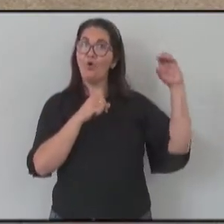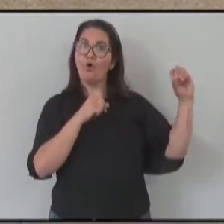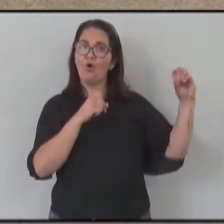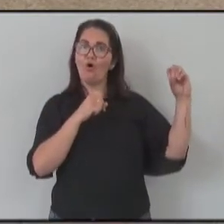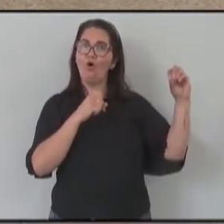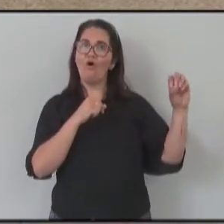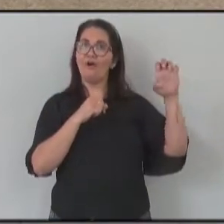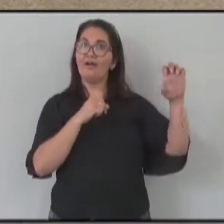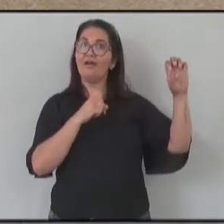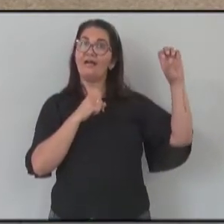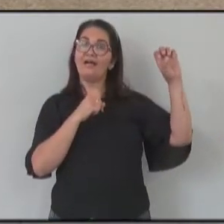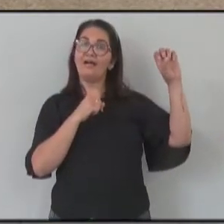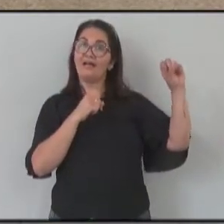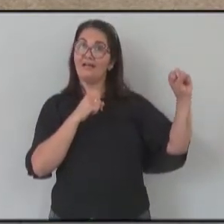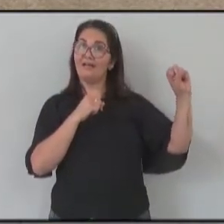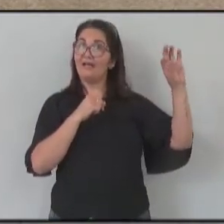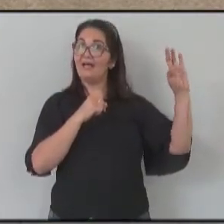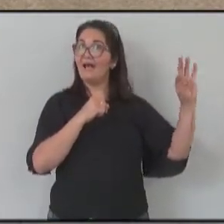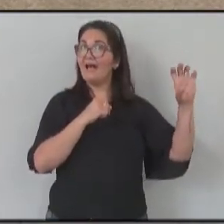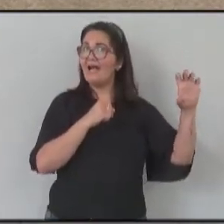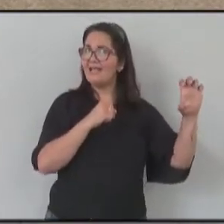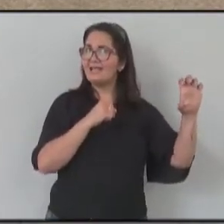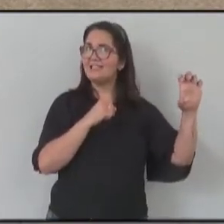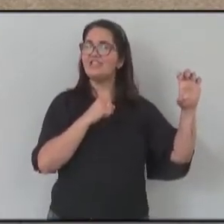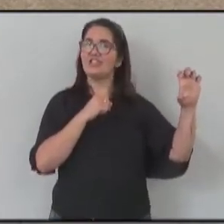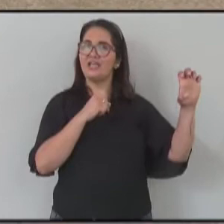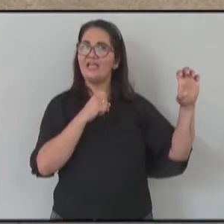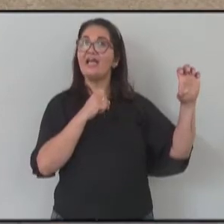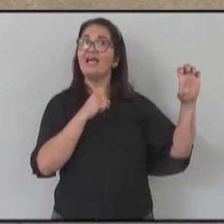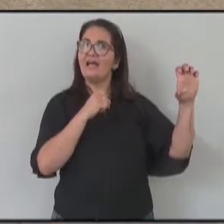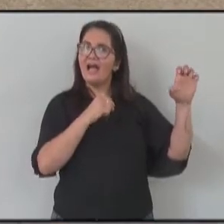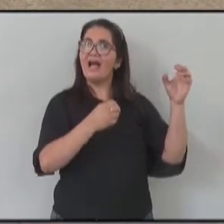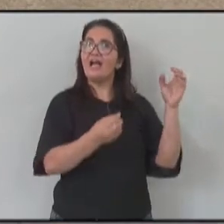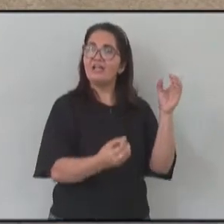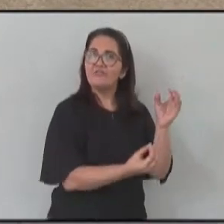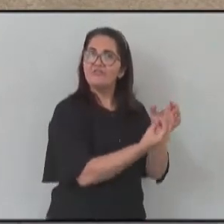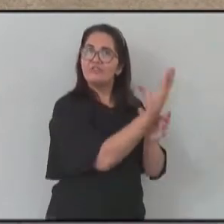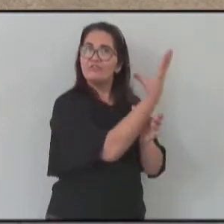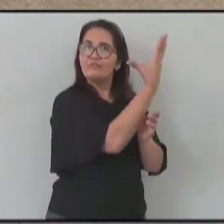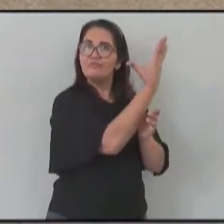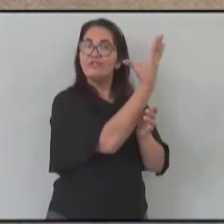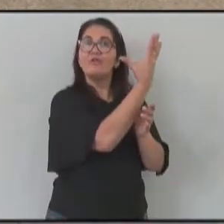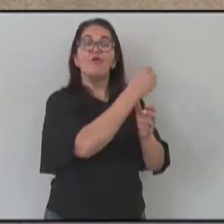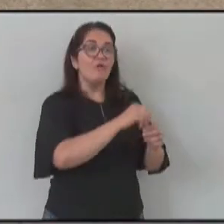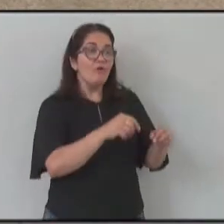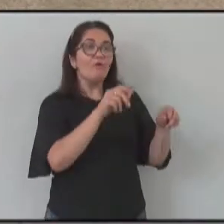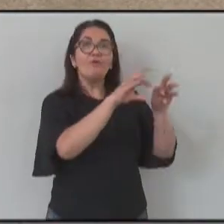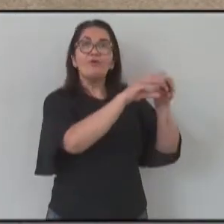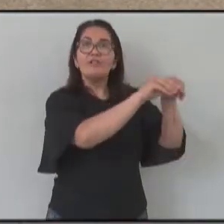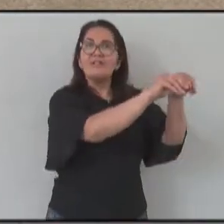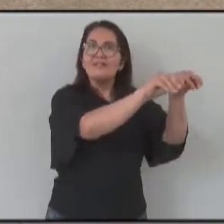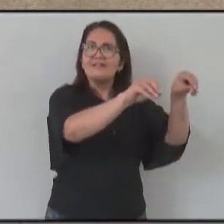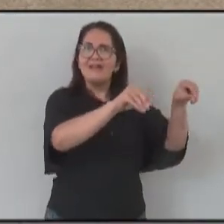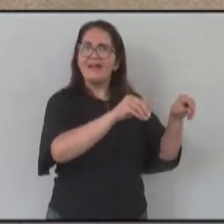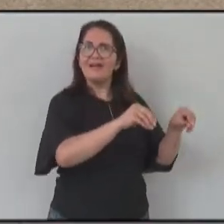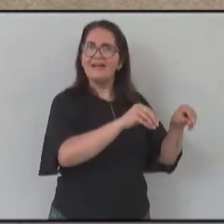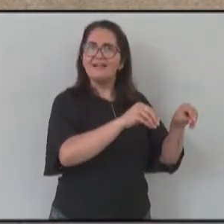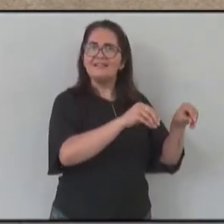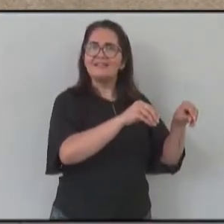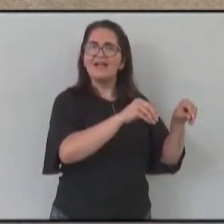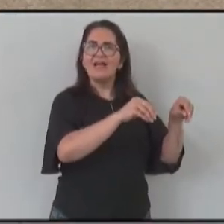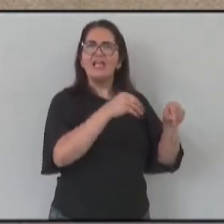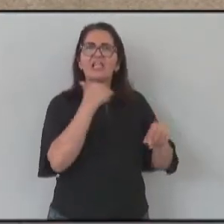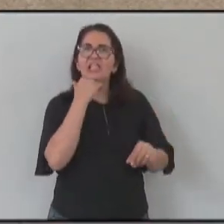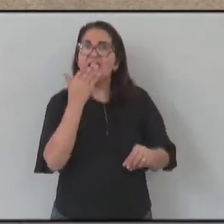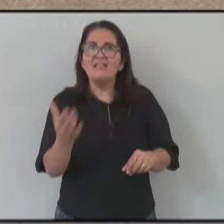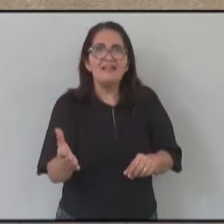a Índia, haviam terras que ainda não haviam sido descobertas. Nessa viagem para a